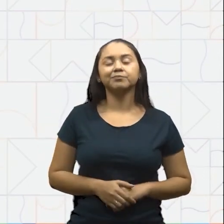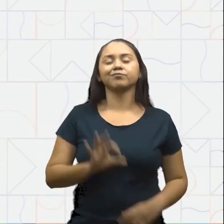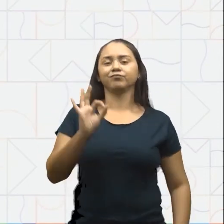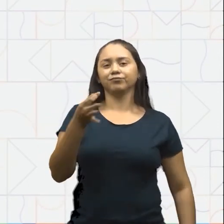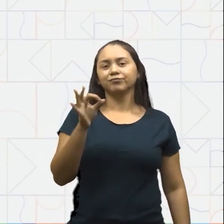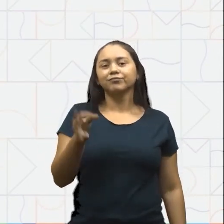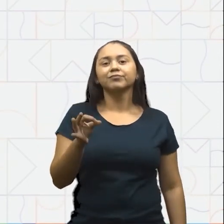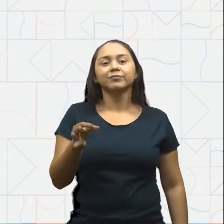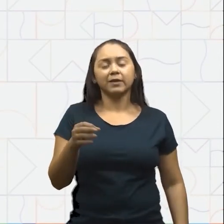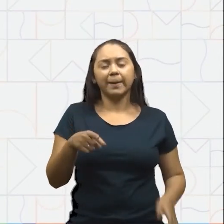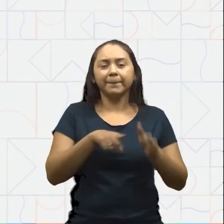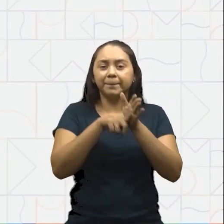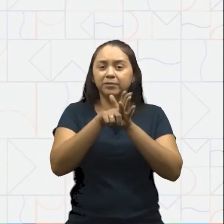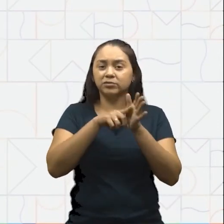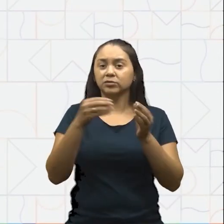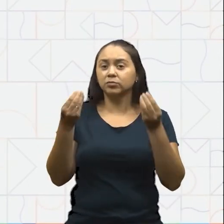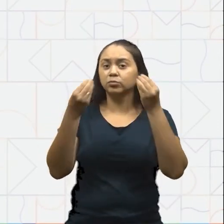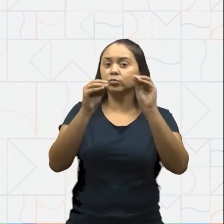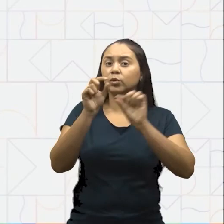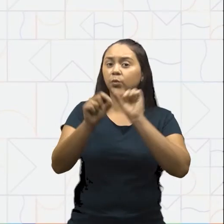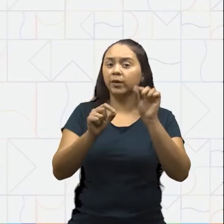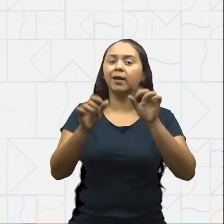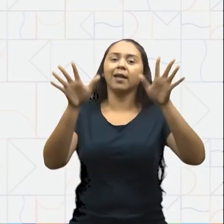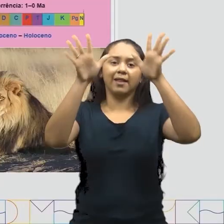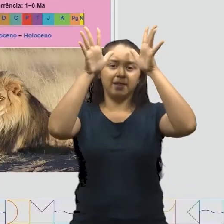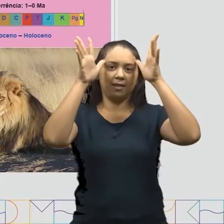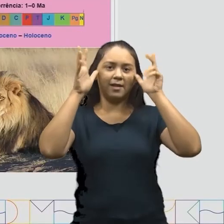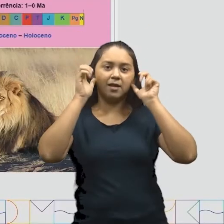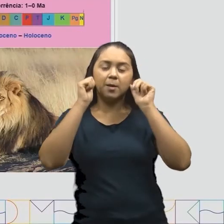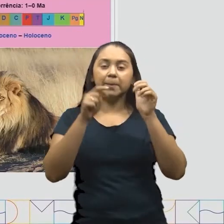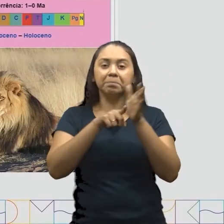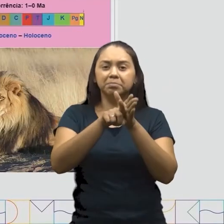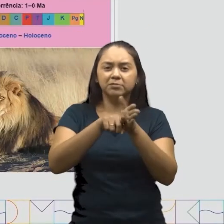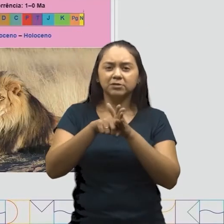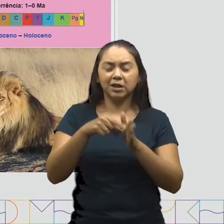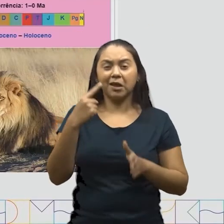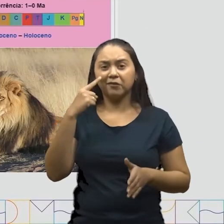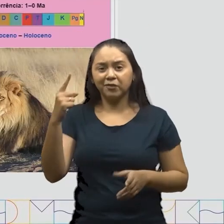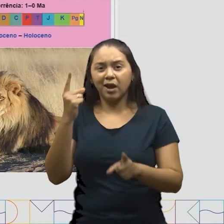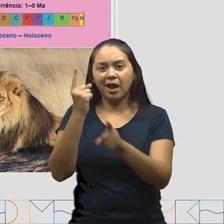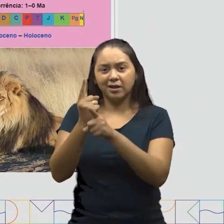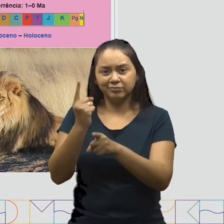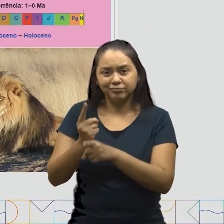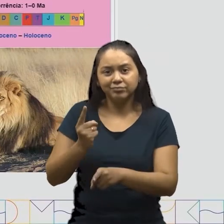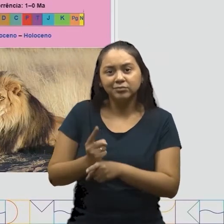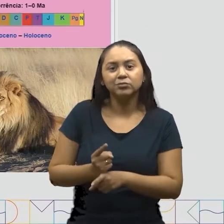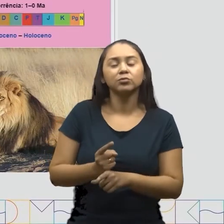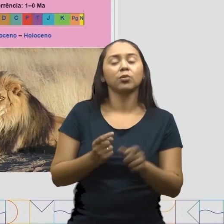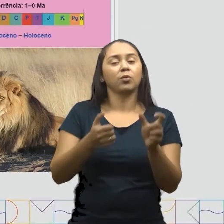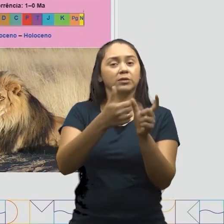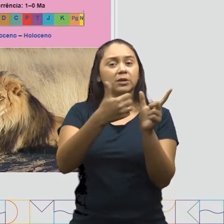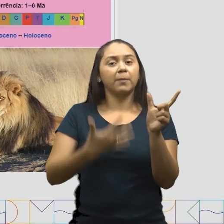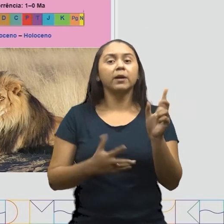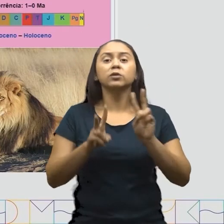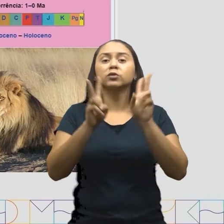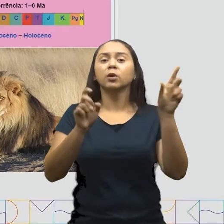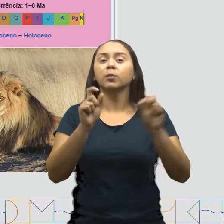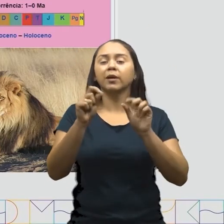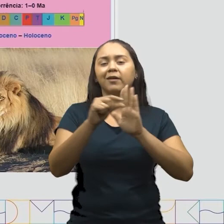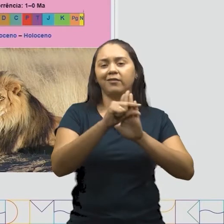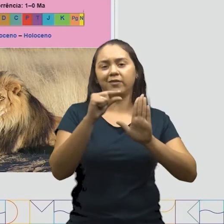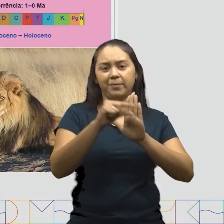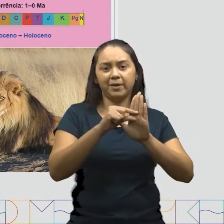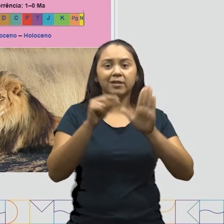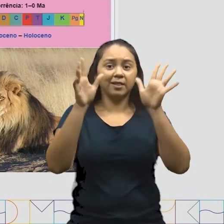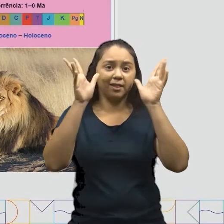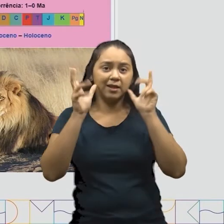Isso mesmo, vamos pesquisar por leão. Encontrei na enciclopédia o verbete sobre o leão. Vamos fazer